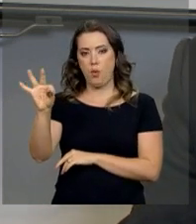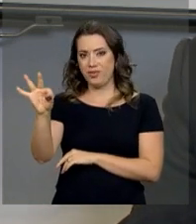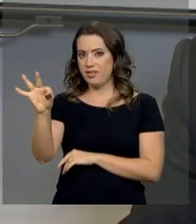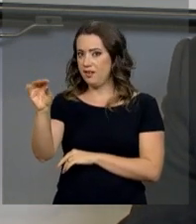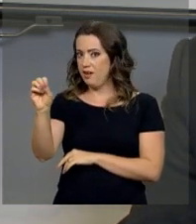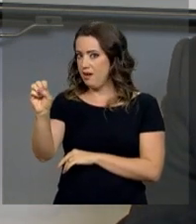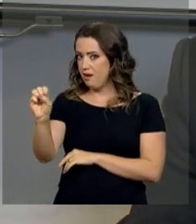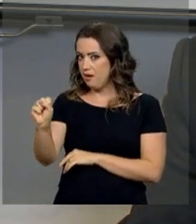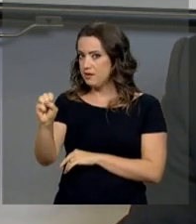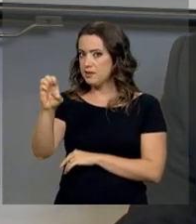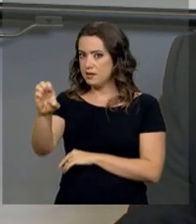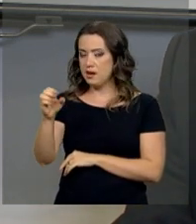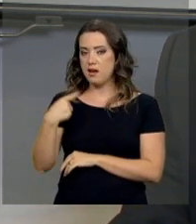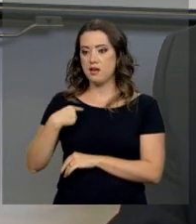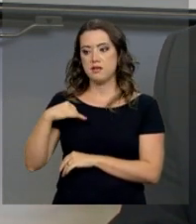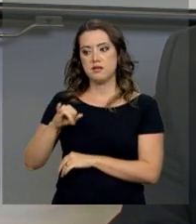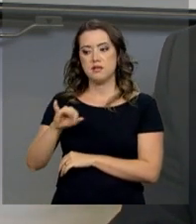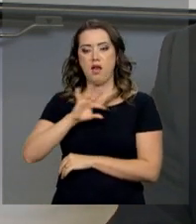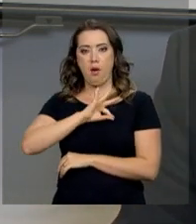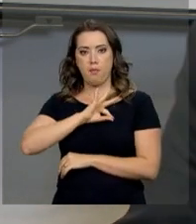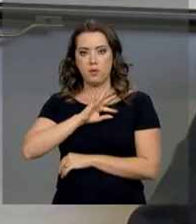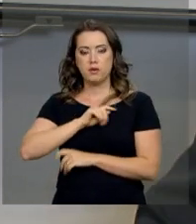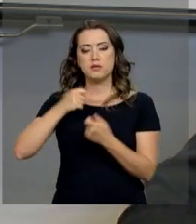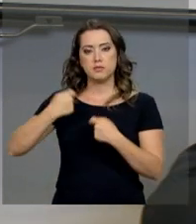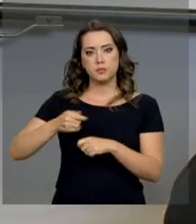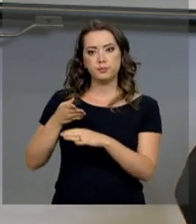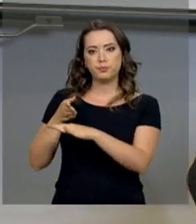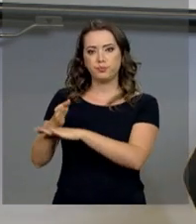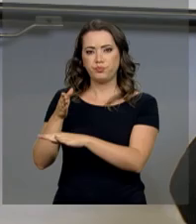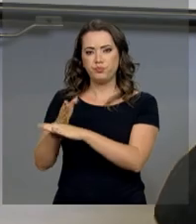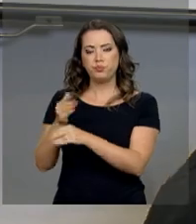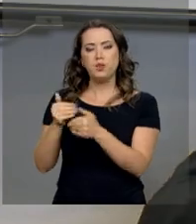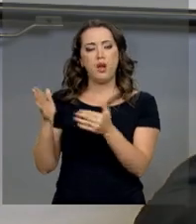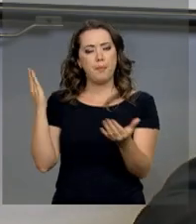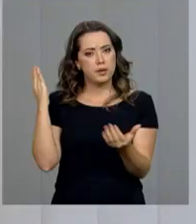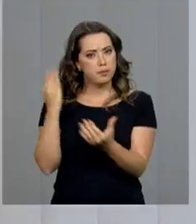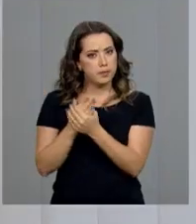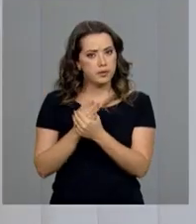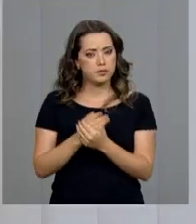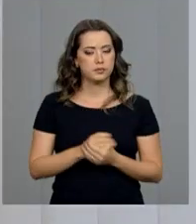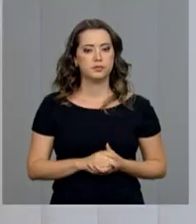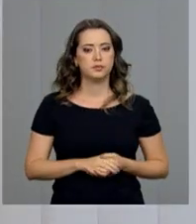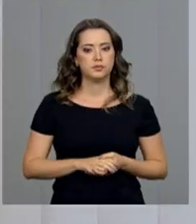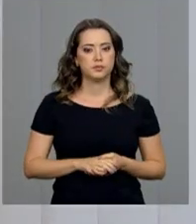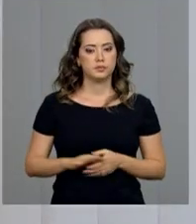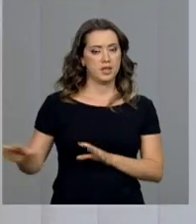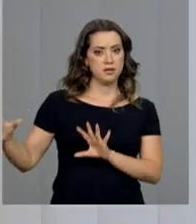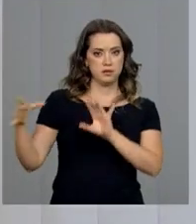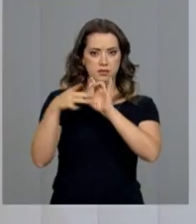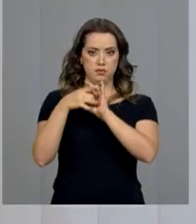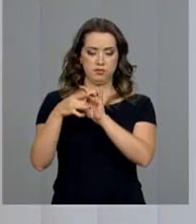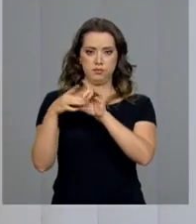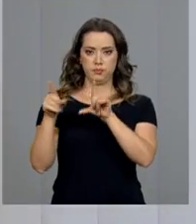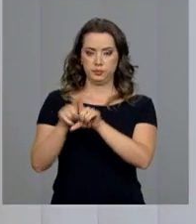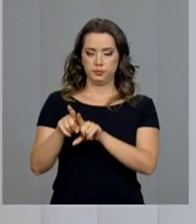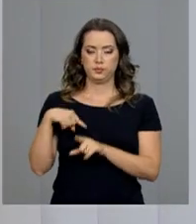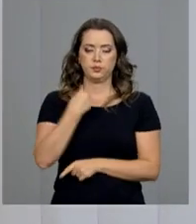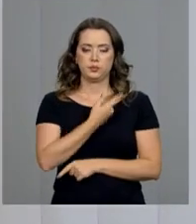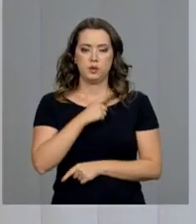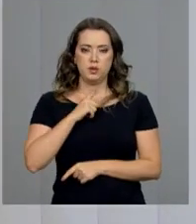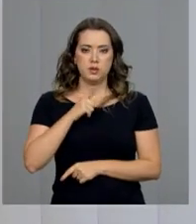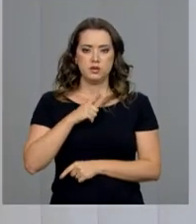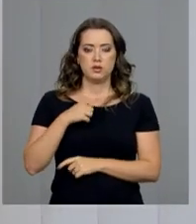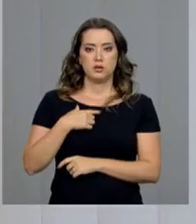decidirá se a Polícia Federal deve ou não abrir uma investigação. Essa integração, então, nós teremos uma